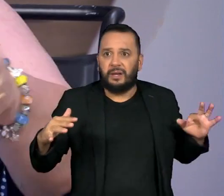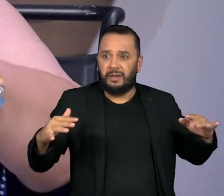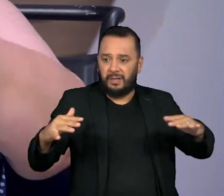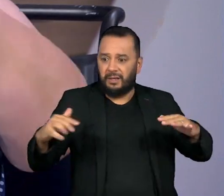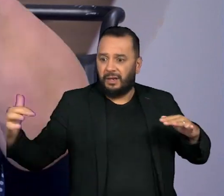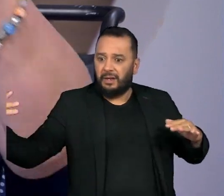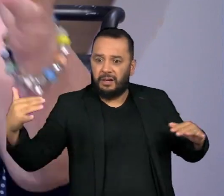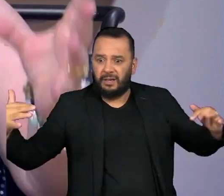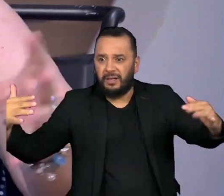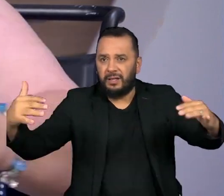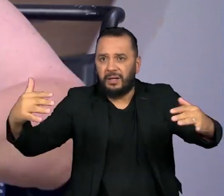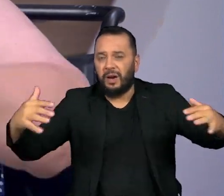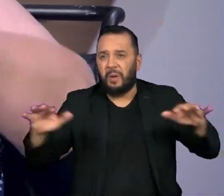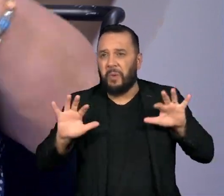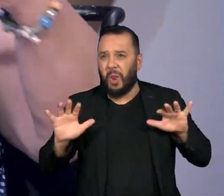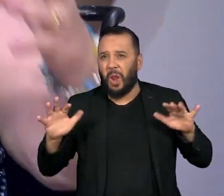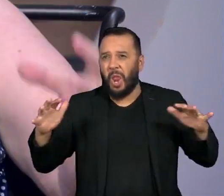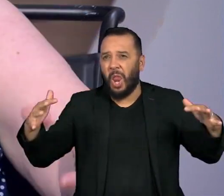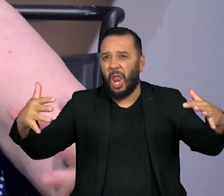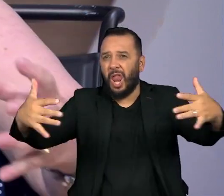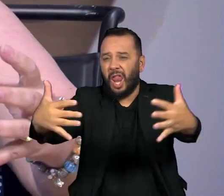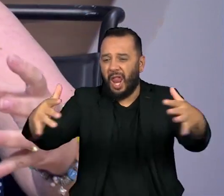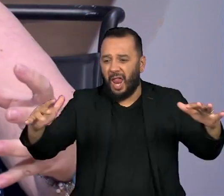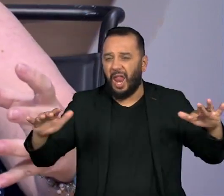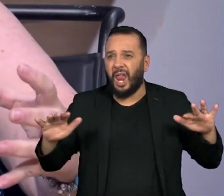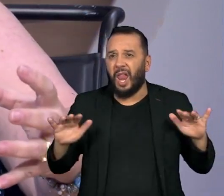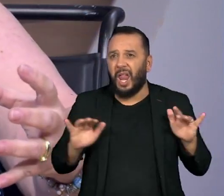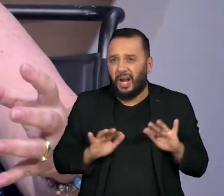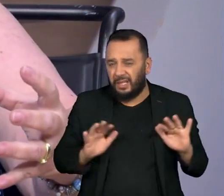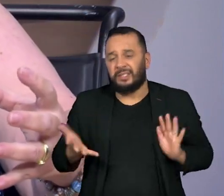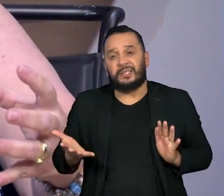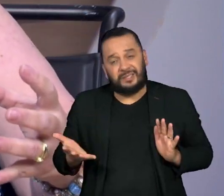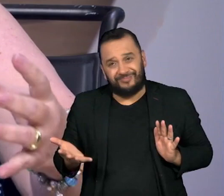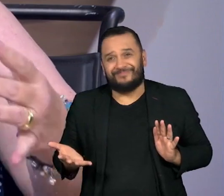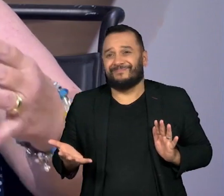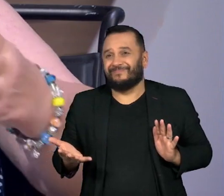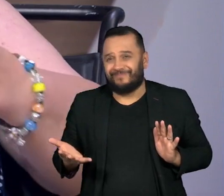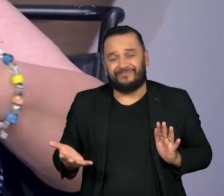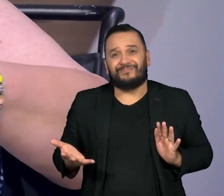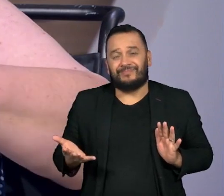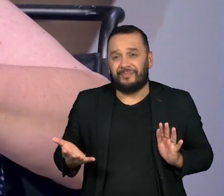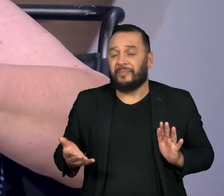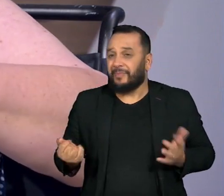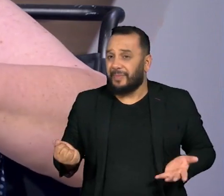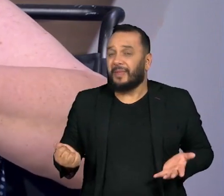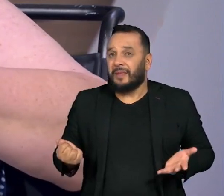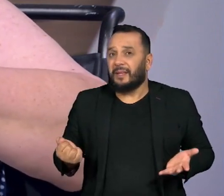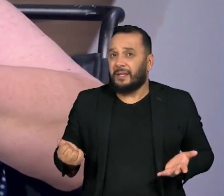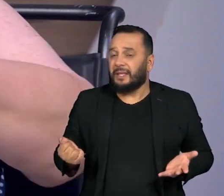com bancos, e aí começa uma gestão centralizada, e nós